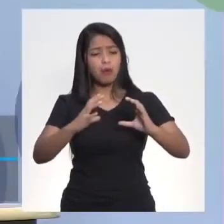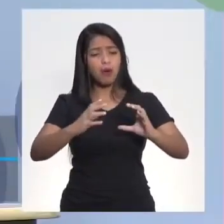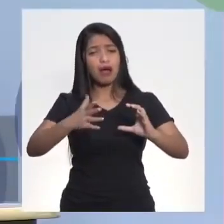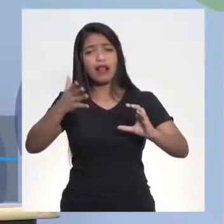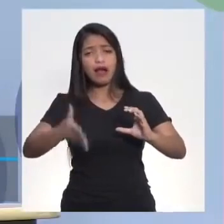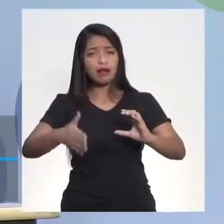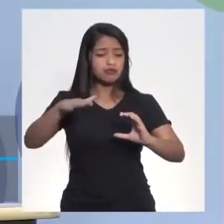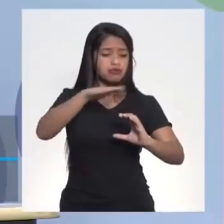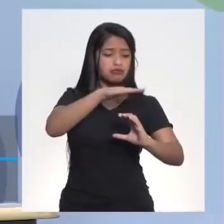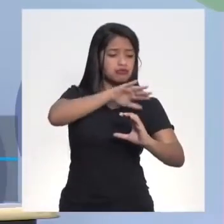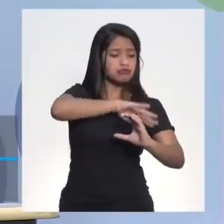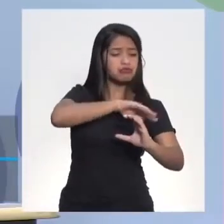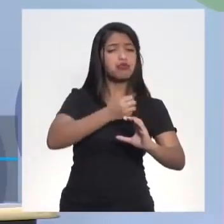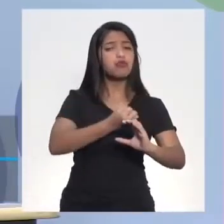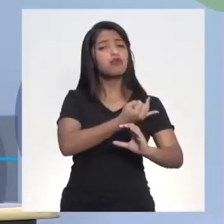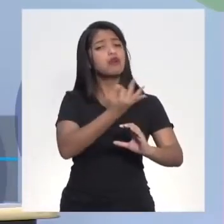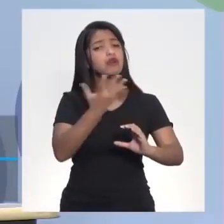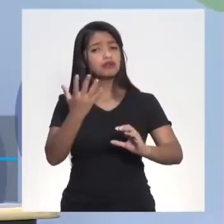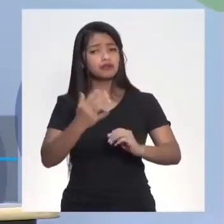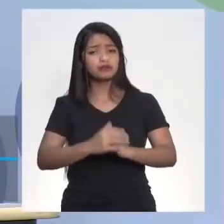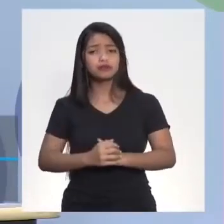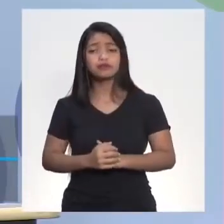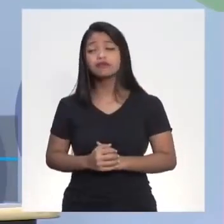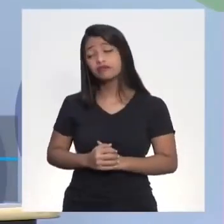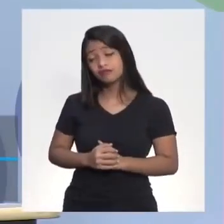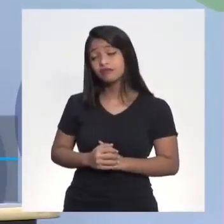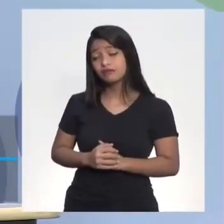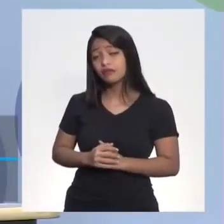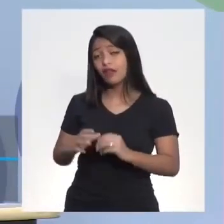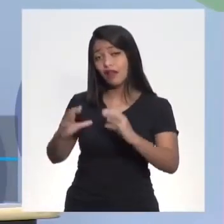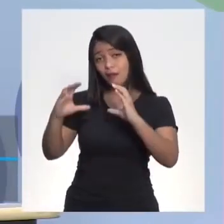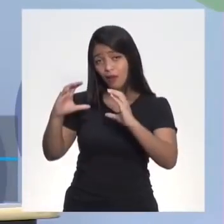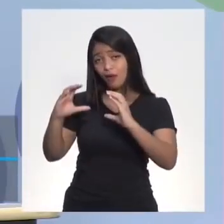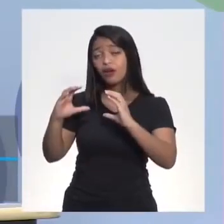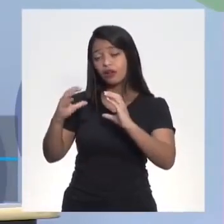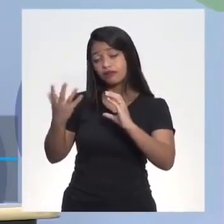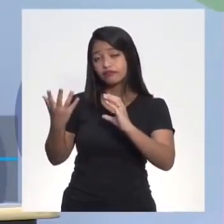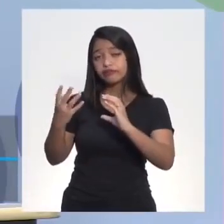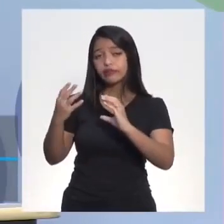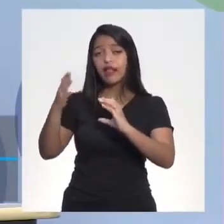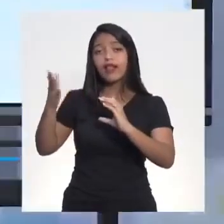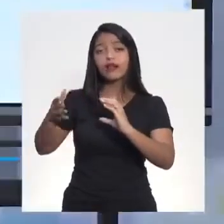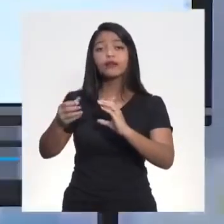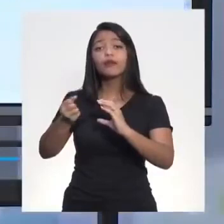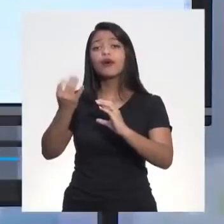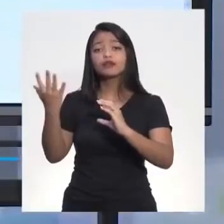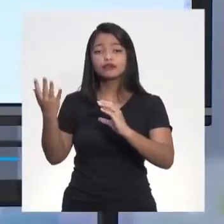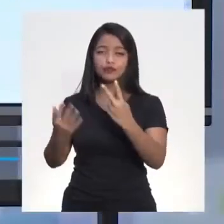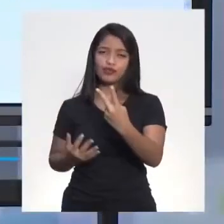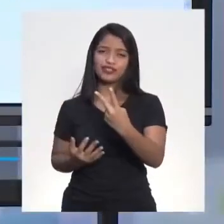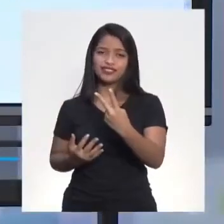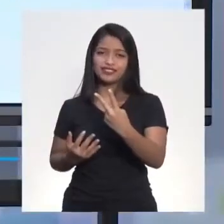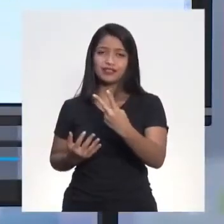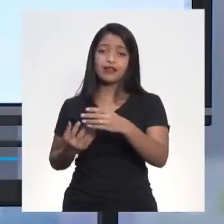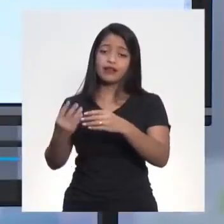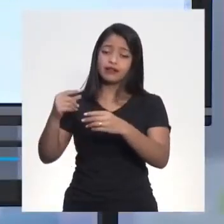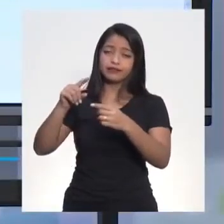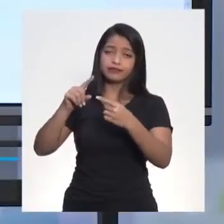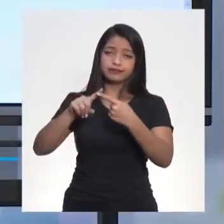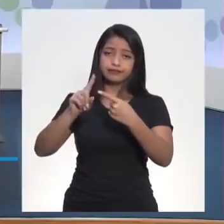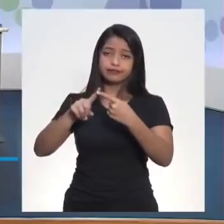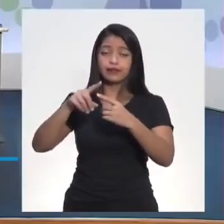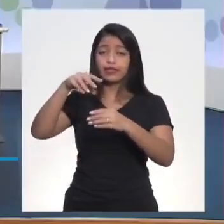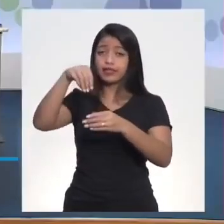na ideia da brincadeirinha, ela tem o lado interno e ela tem o lado externo. Beleza, ó, tem dois lados, né, Ale? Eu